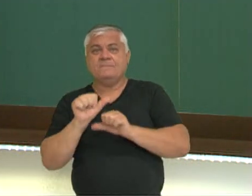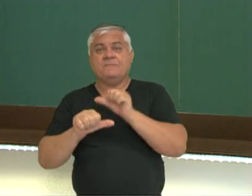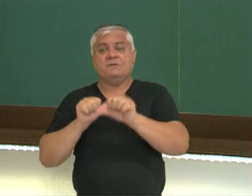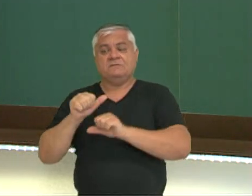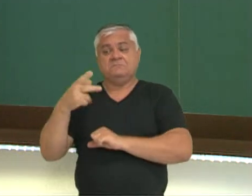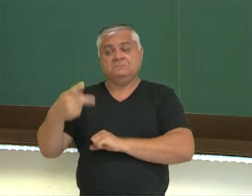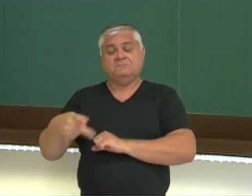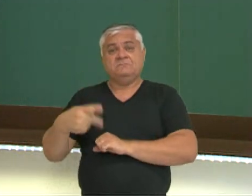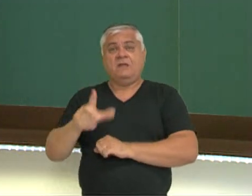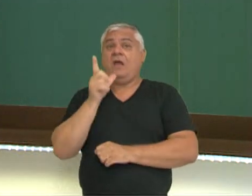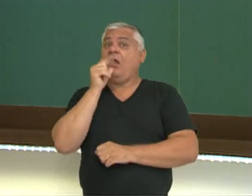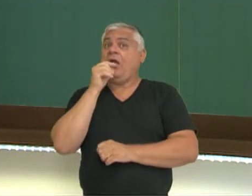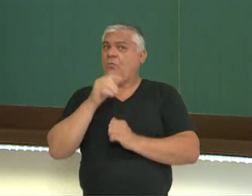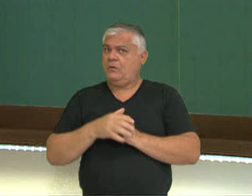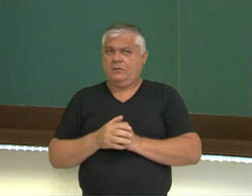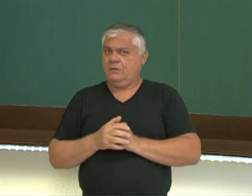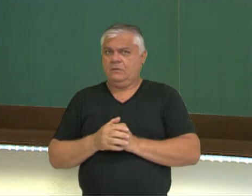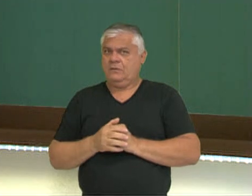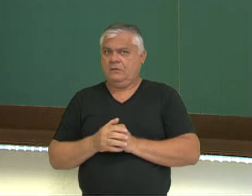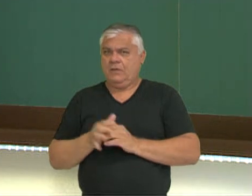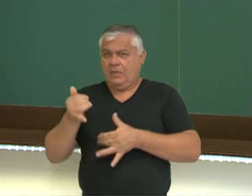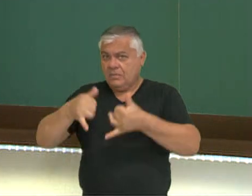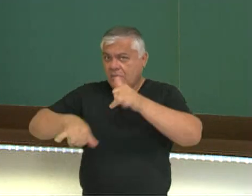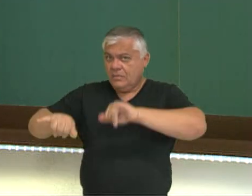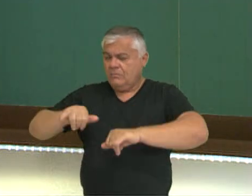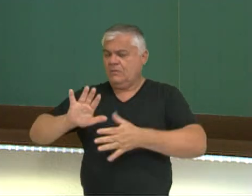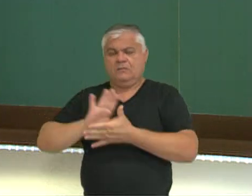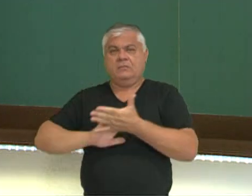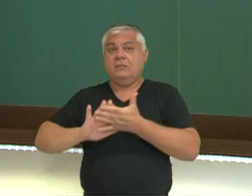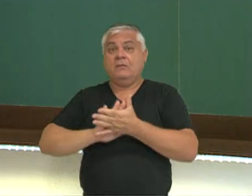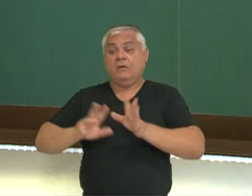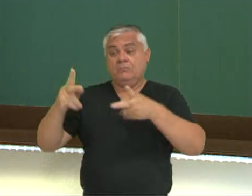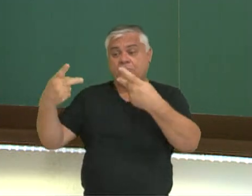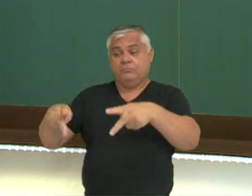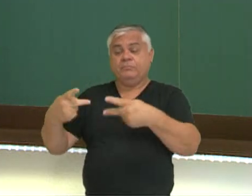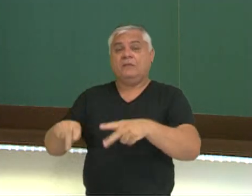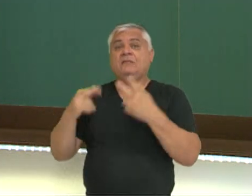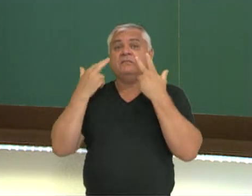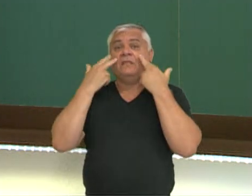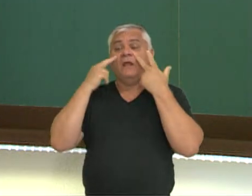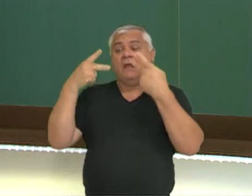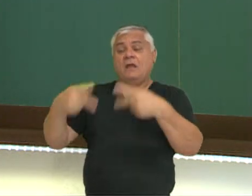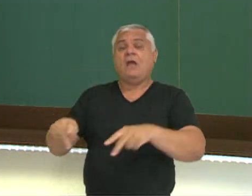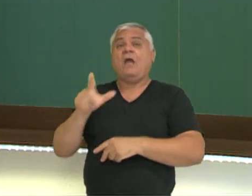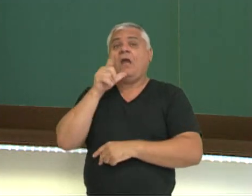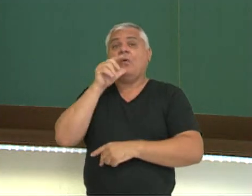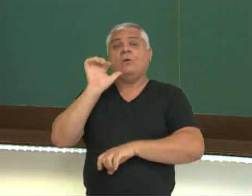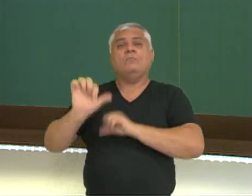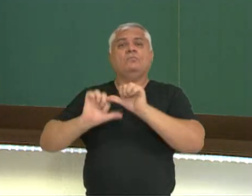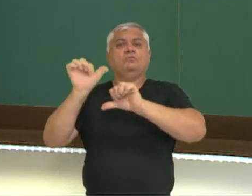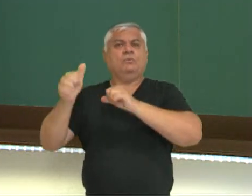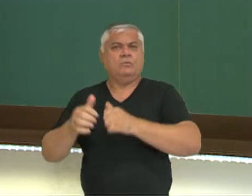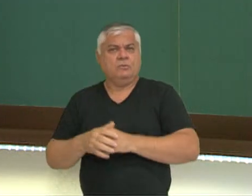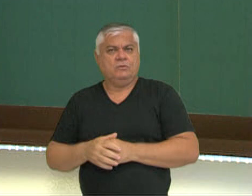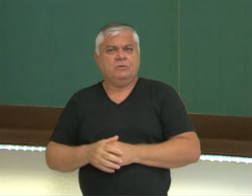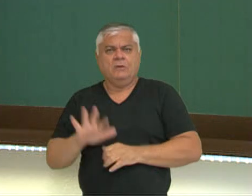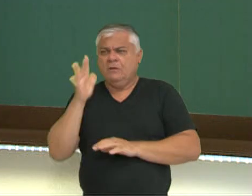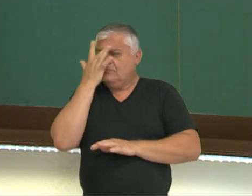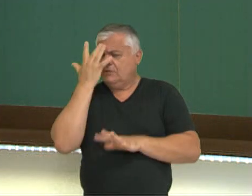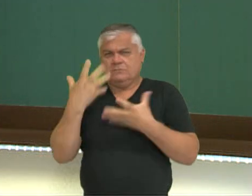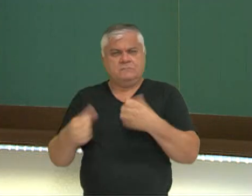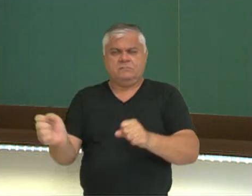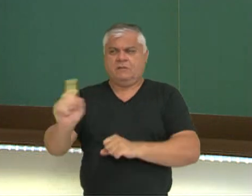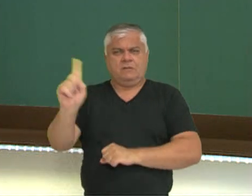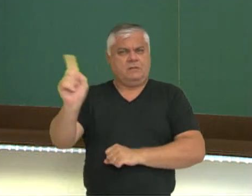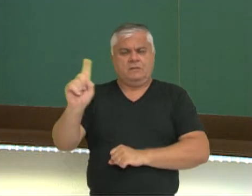própria água. Não houve alteração química, segundo a SEDAI. Houve alteração física, a ponto das pessoas não quererem tomar